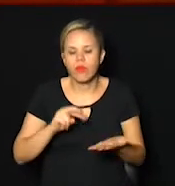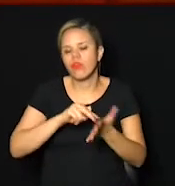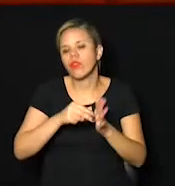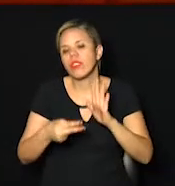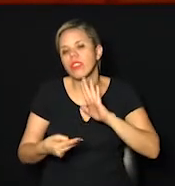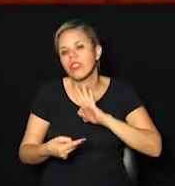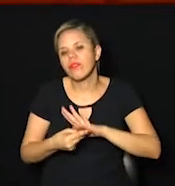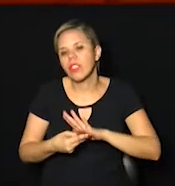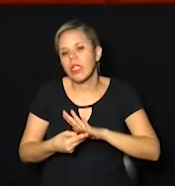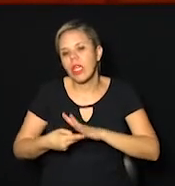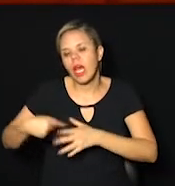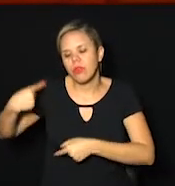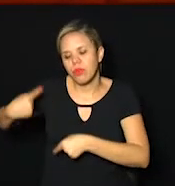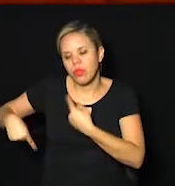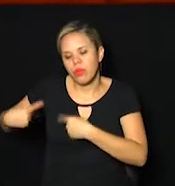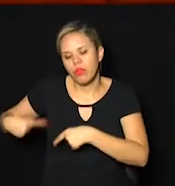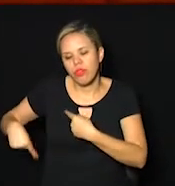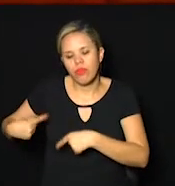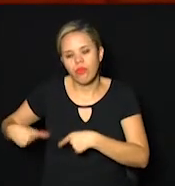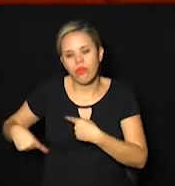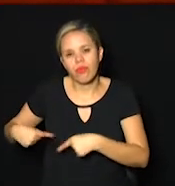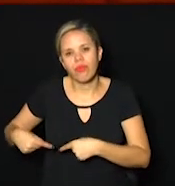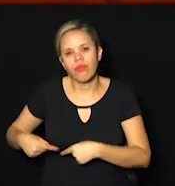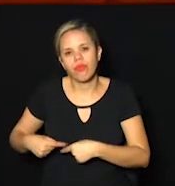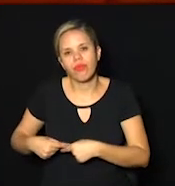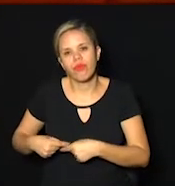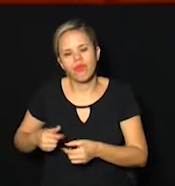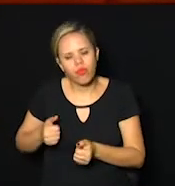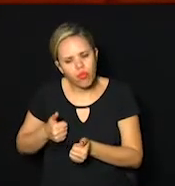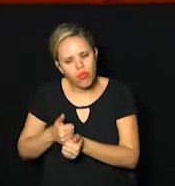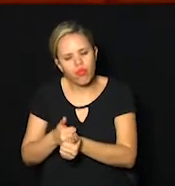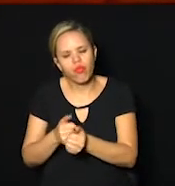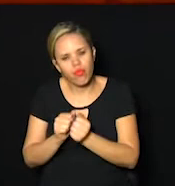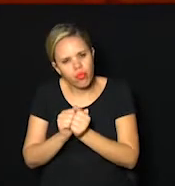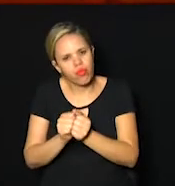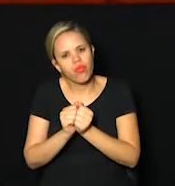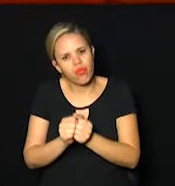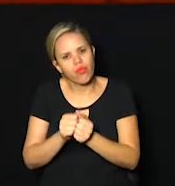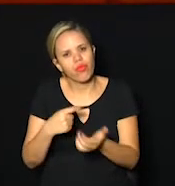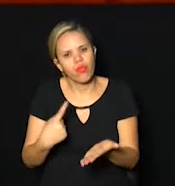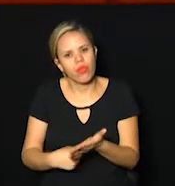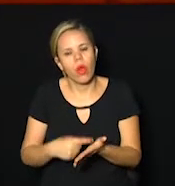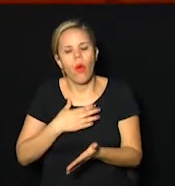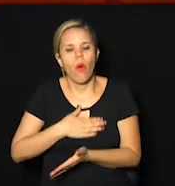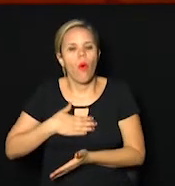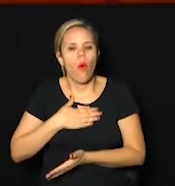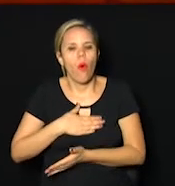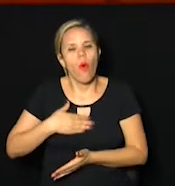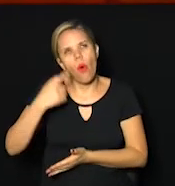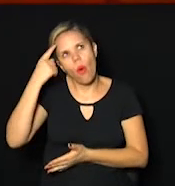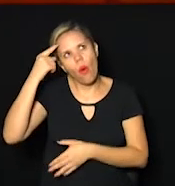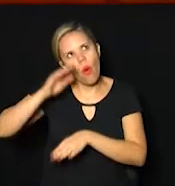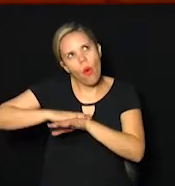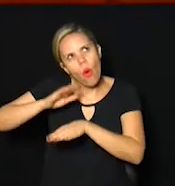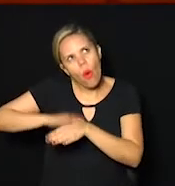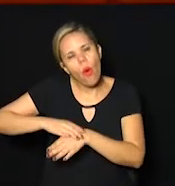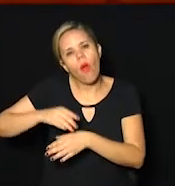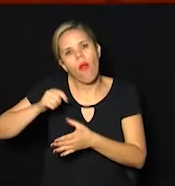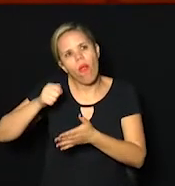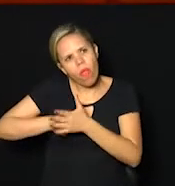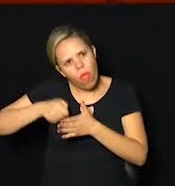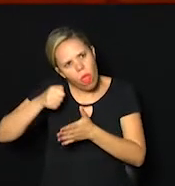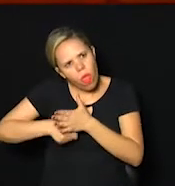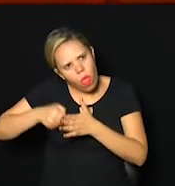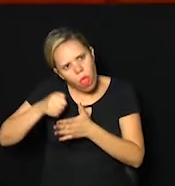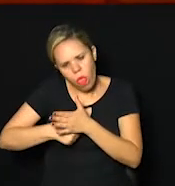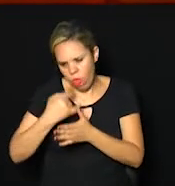significado na política, eles caminham juntos, né? A gente, quando gosta muito de uma ideia, a gente tende a se apaixonar